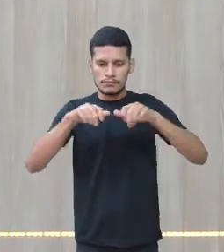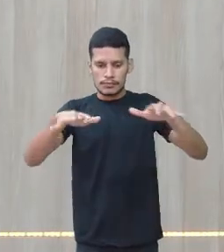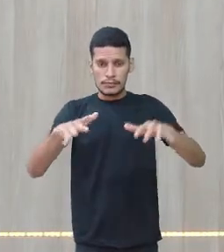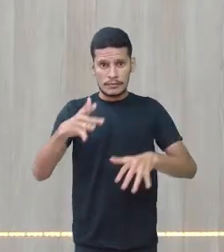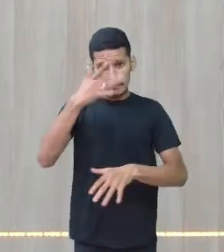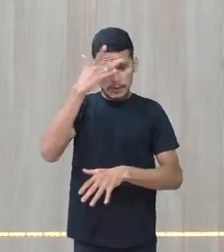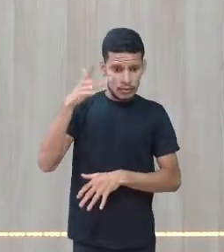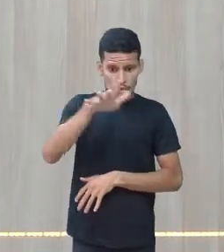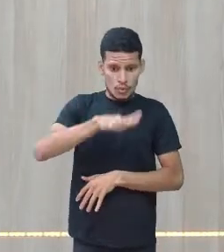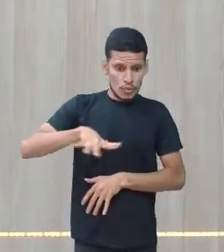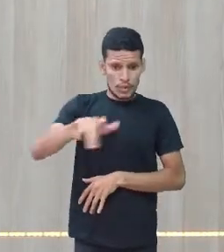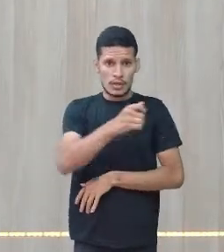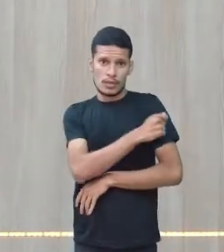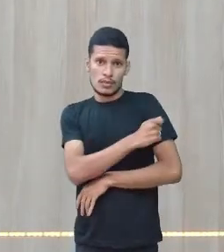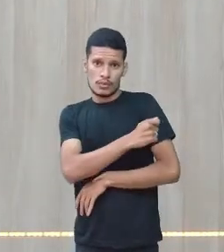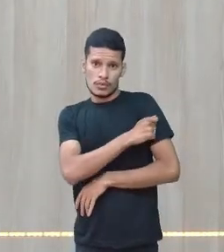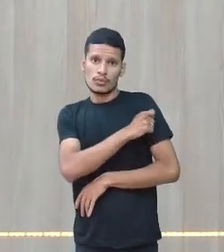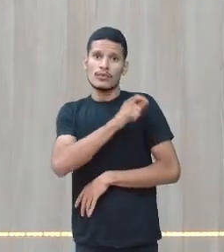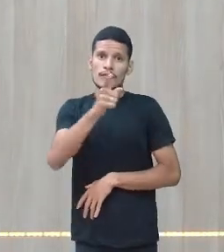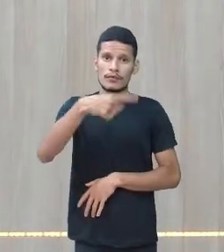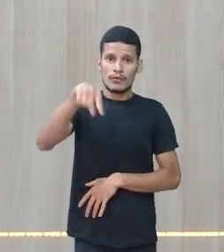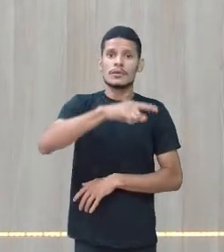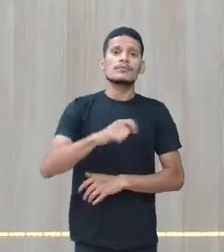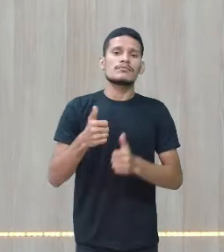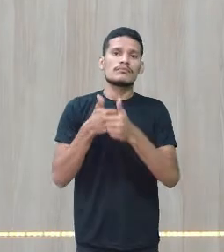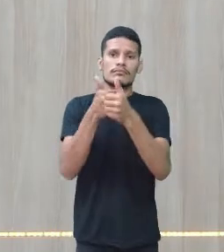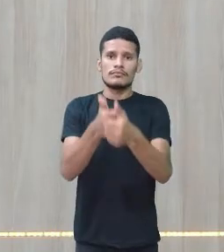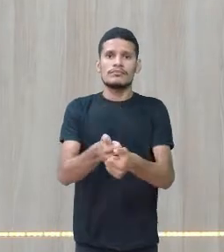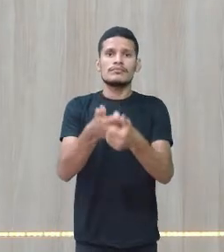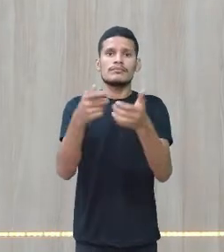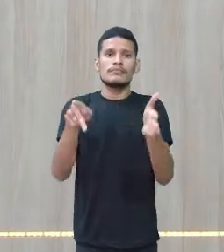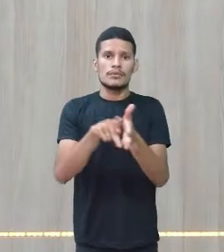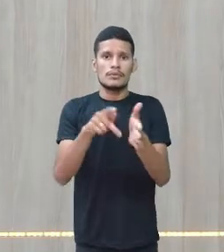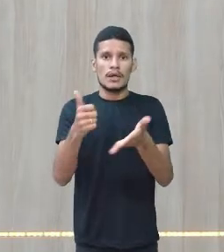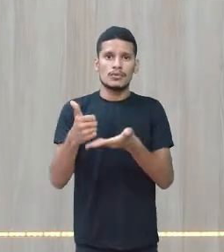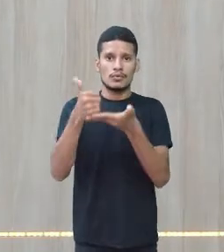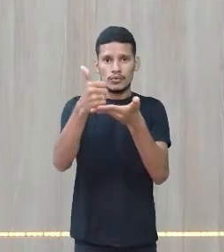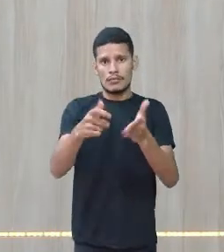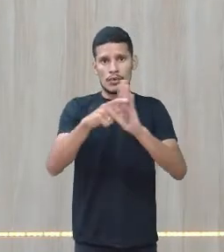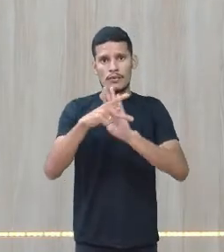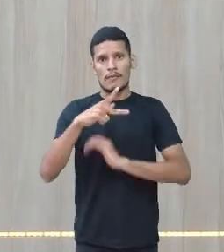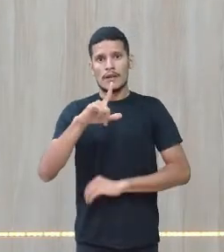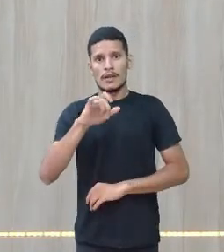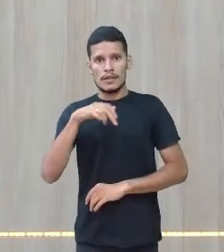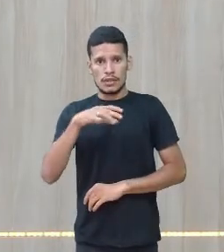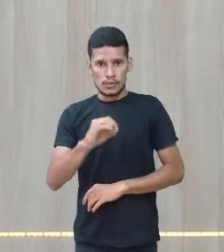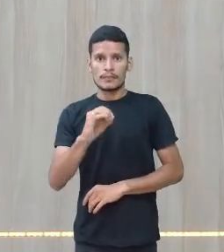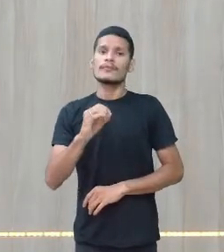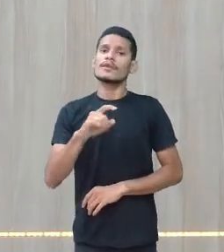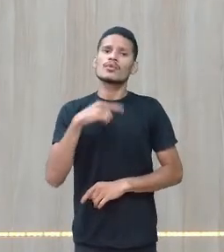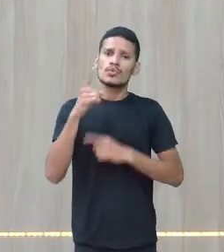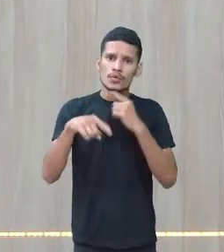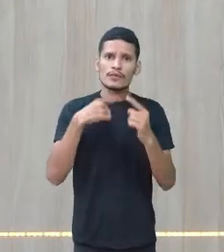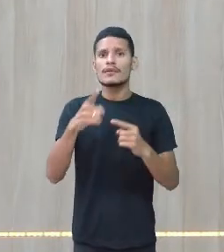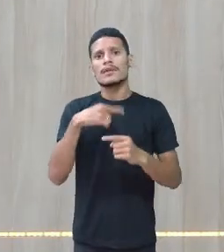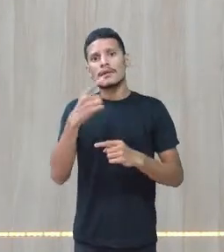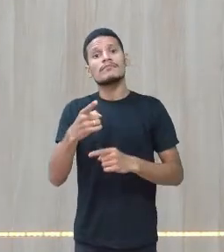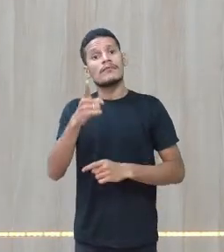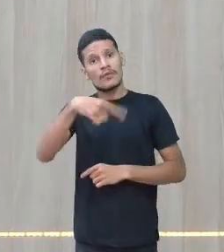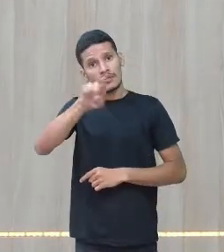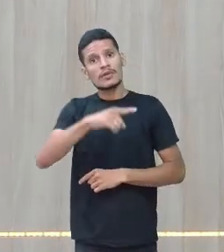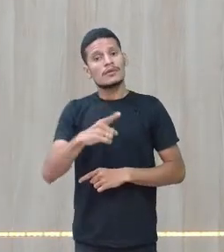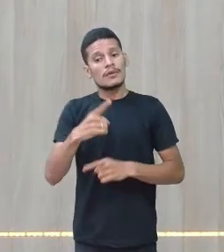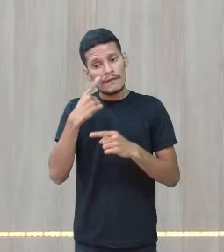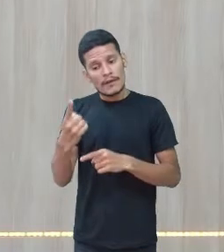número de alunos. E vocês que estão acompanhando aí com a ajuda de Plínio, tá com alguma dúvida, vê quem é alguém em casa que